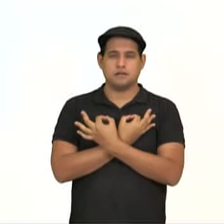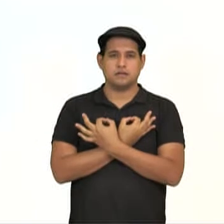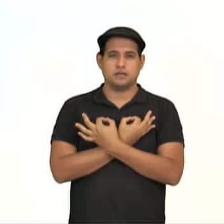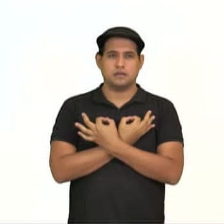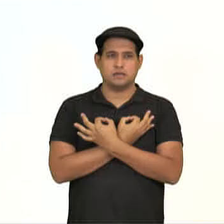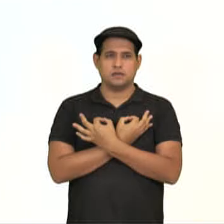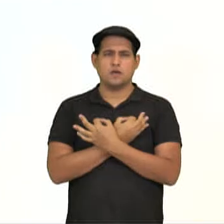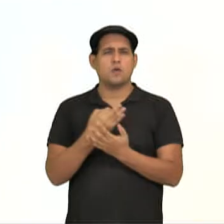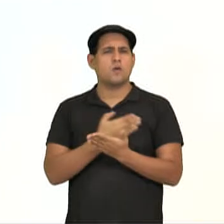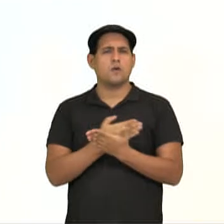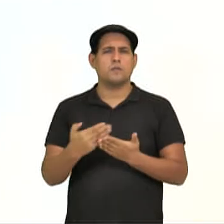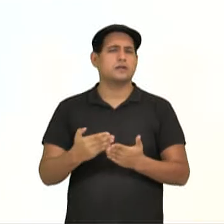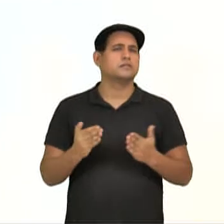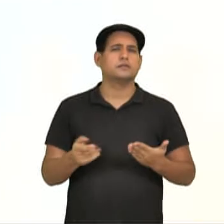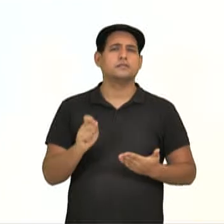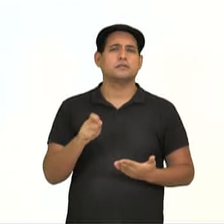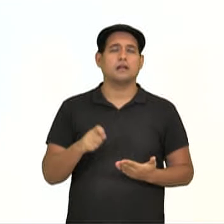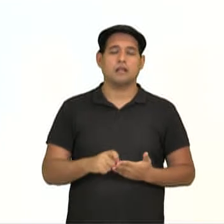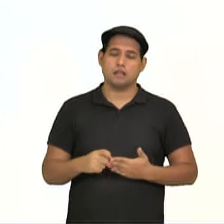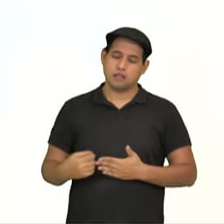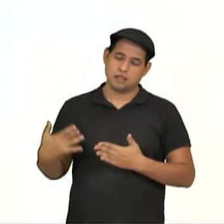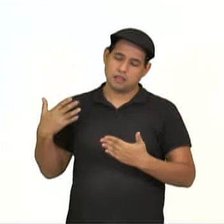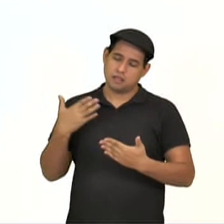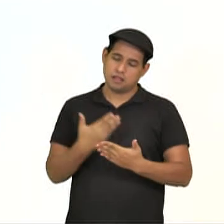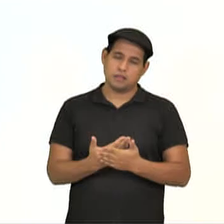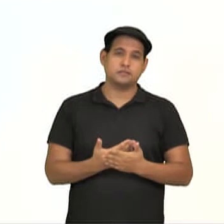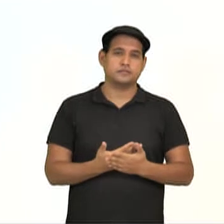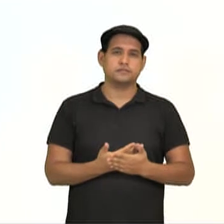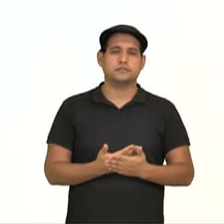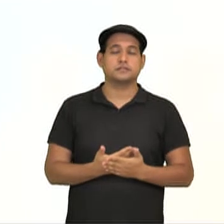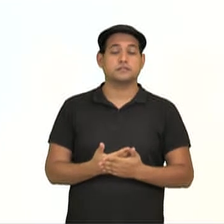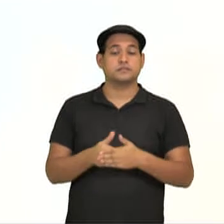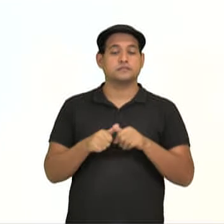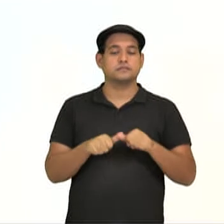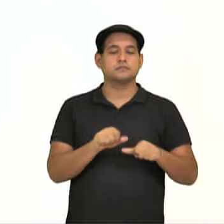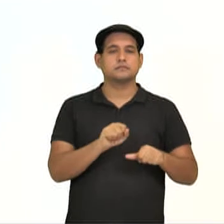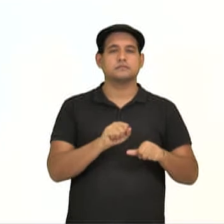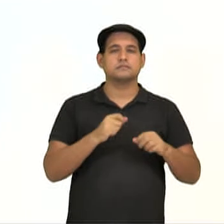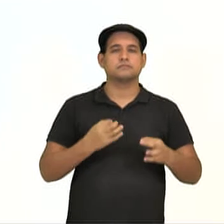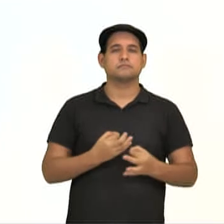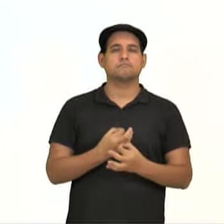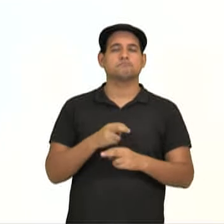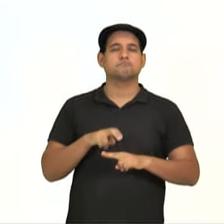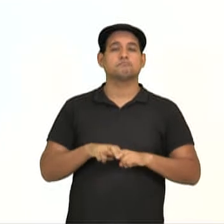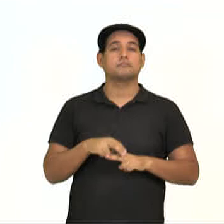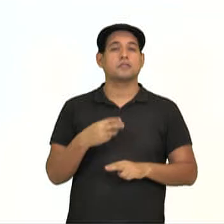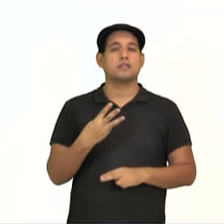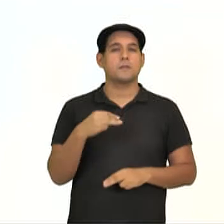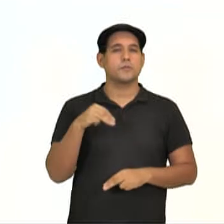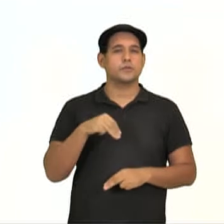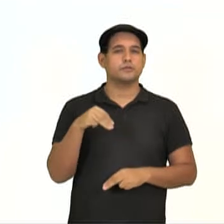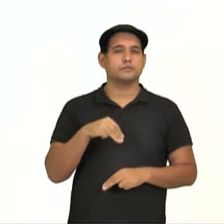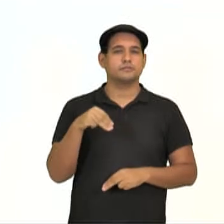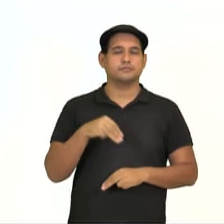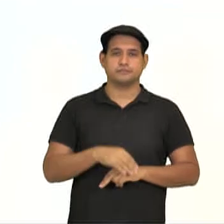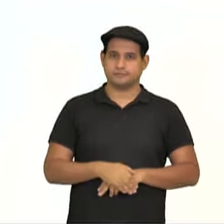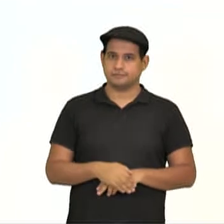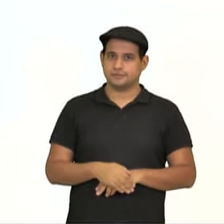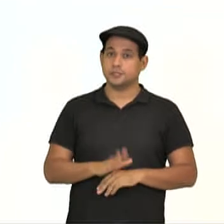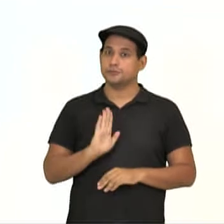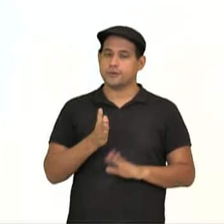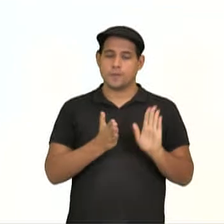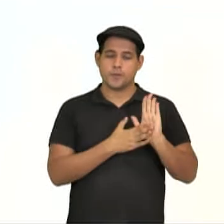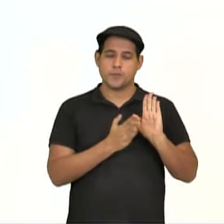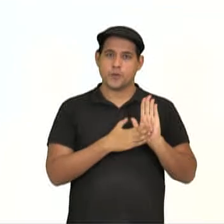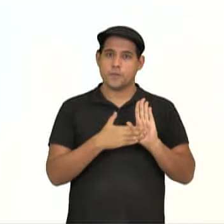Dê início, nesse momento, à sua jornada de meditação. Permaneça em estado meditativo por 3 minutos. Então, eu estou